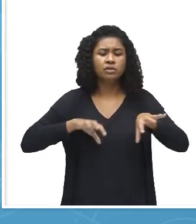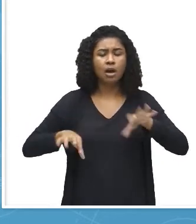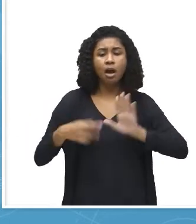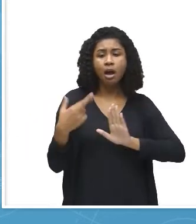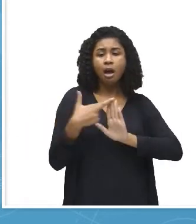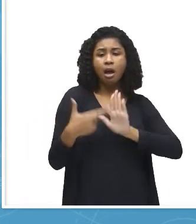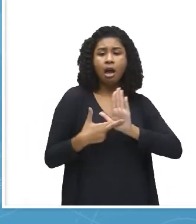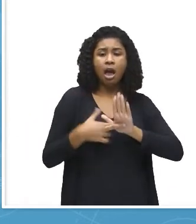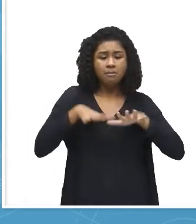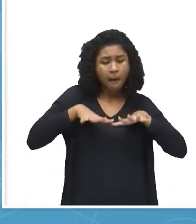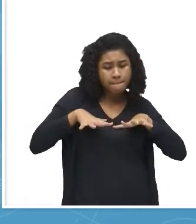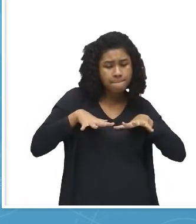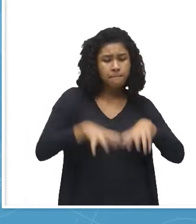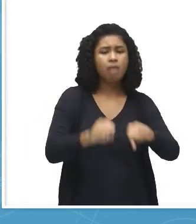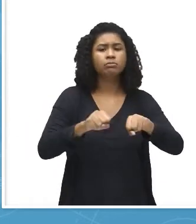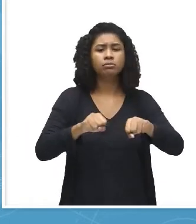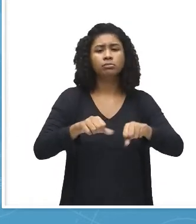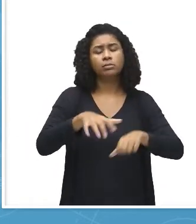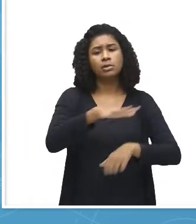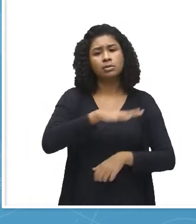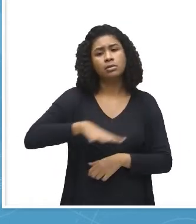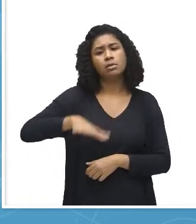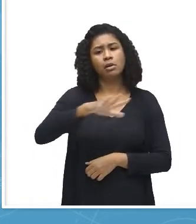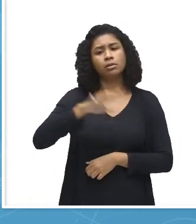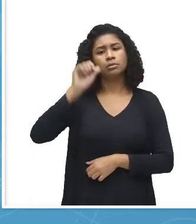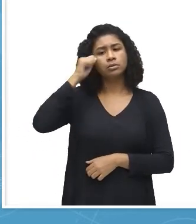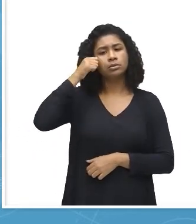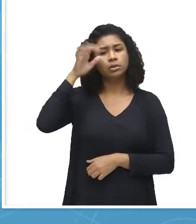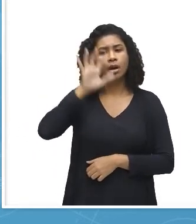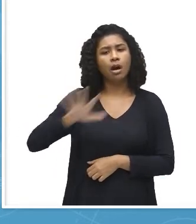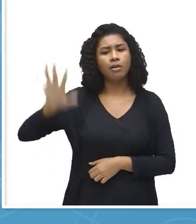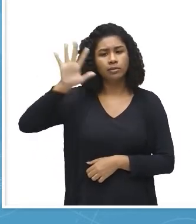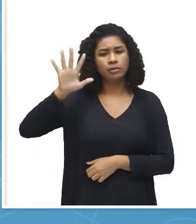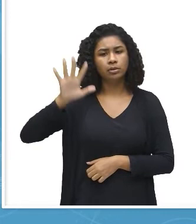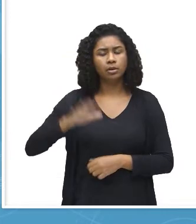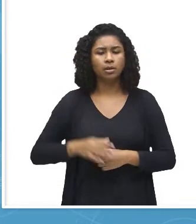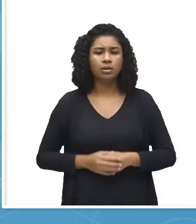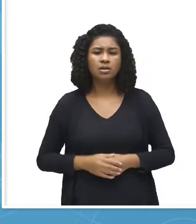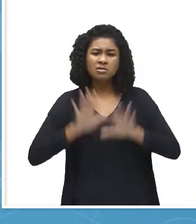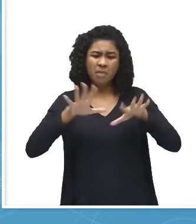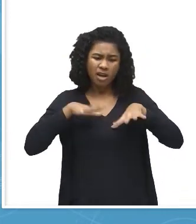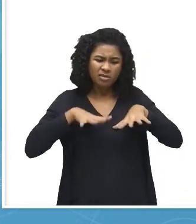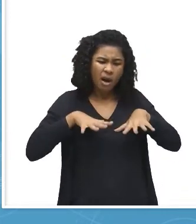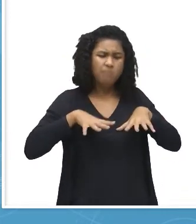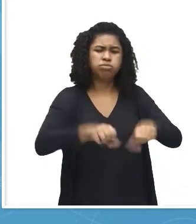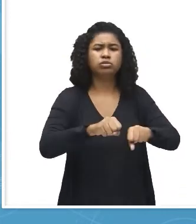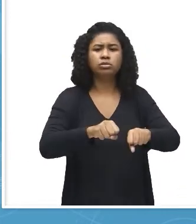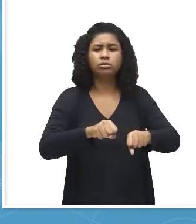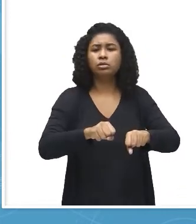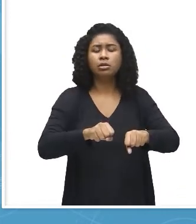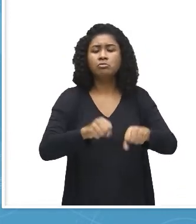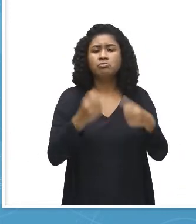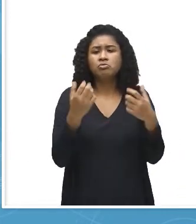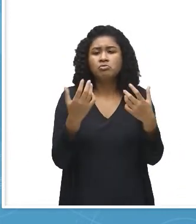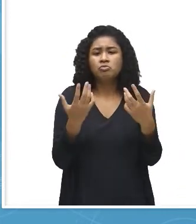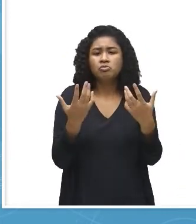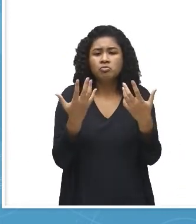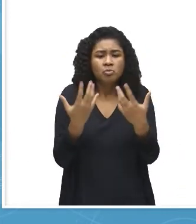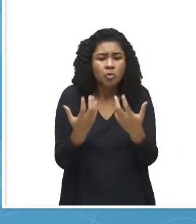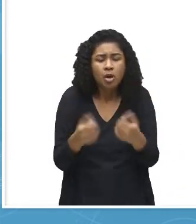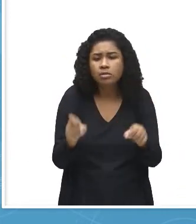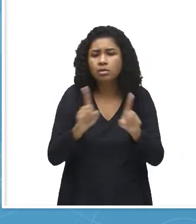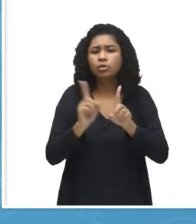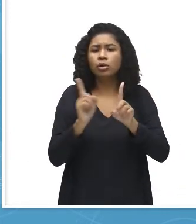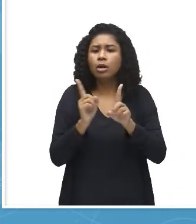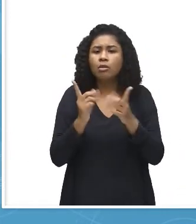dominação europeia no continente africano. Mas essa dominação não levou em consideração, entre outras